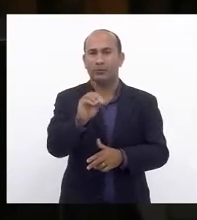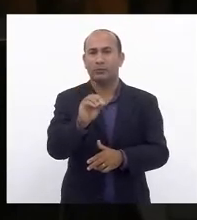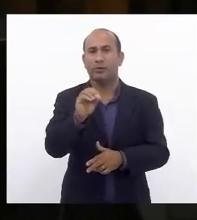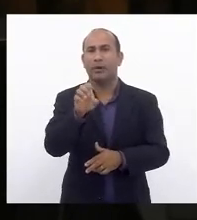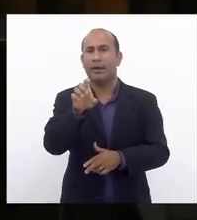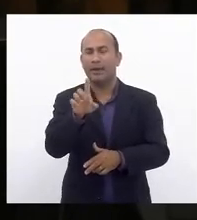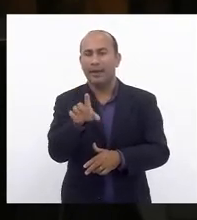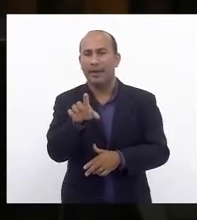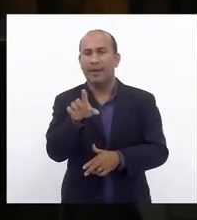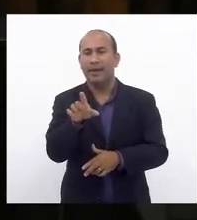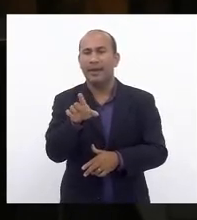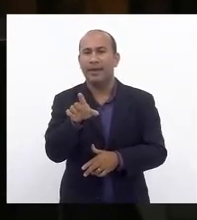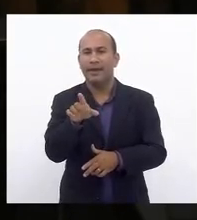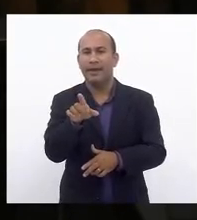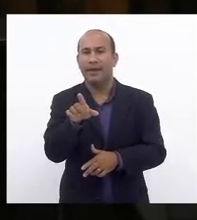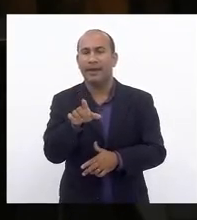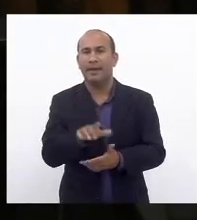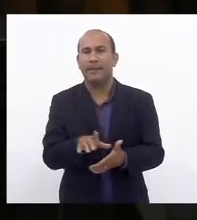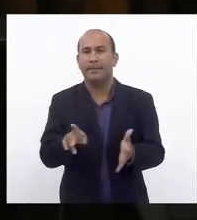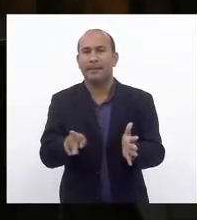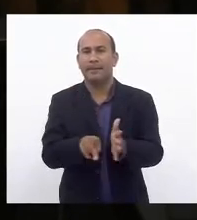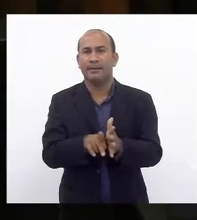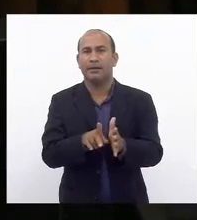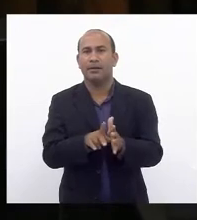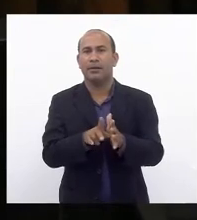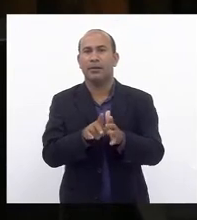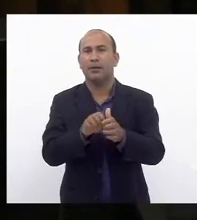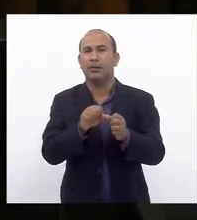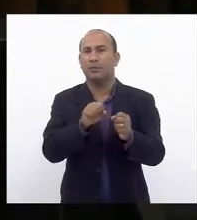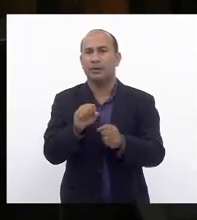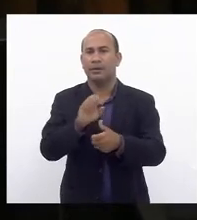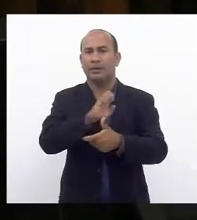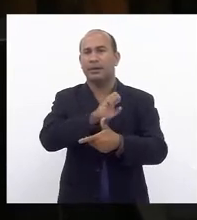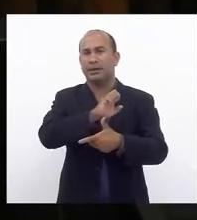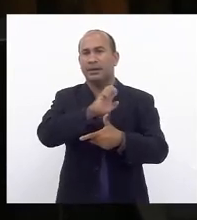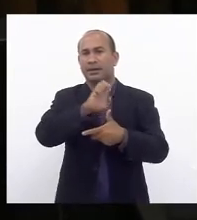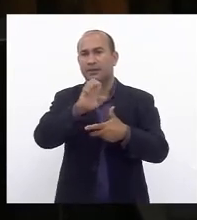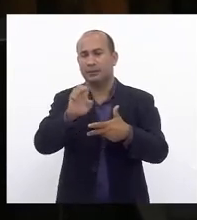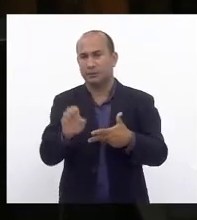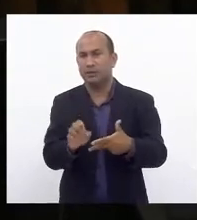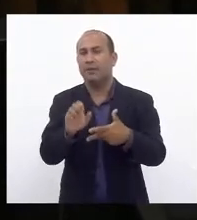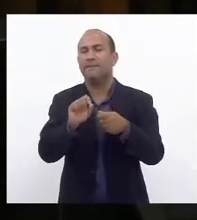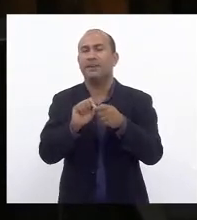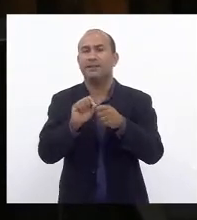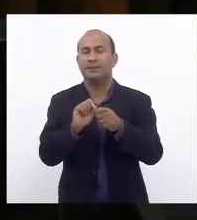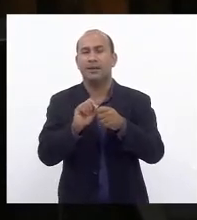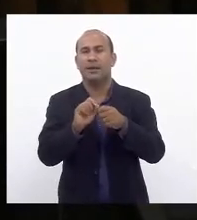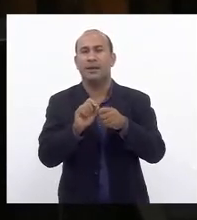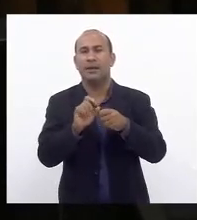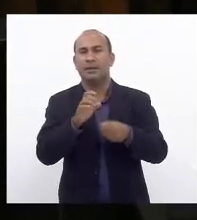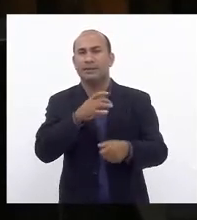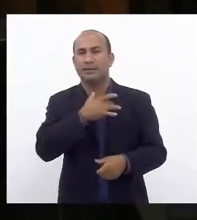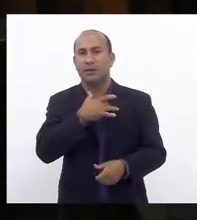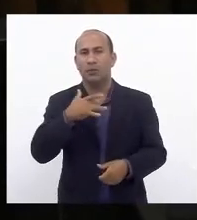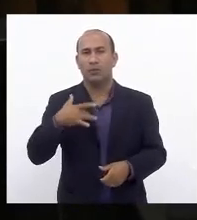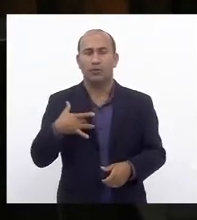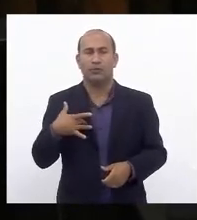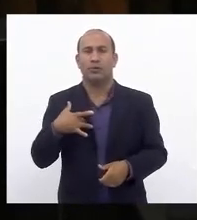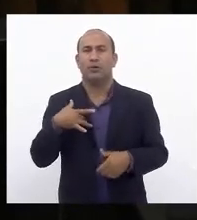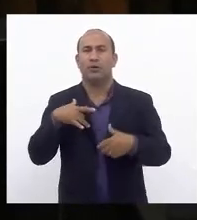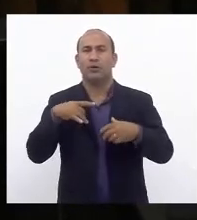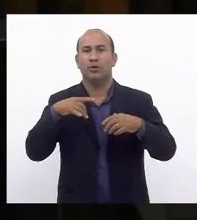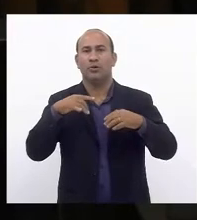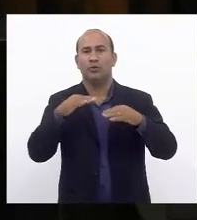era determinativa para o Poder Executivo criar um plano de saúde para o servidor público, em todas